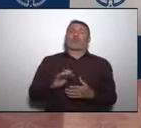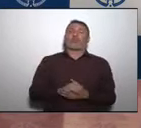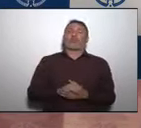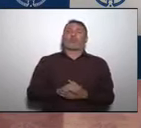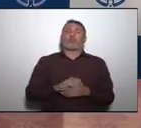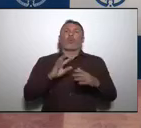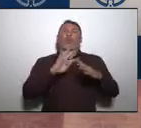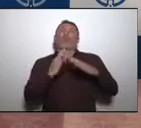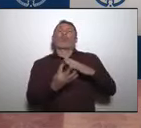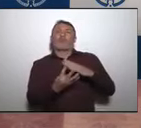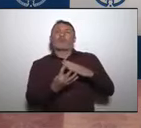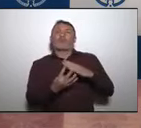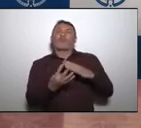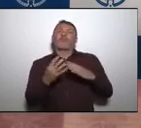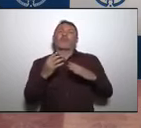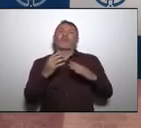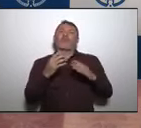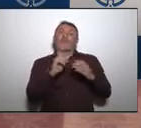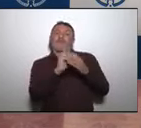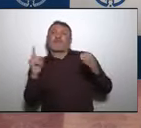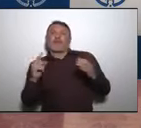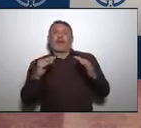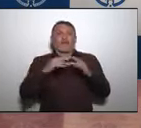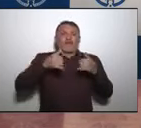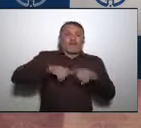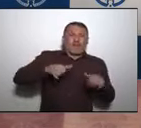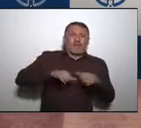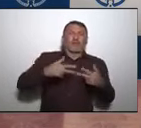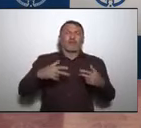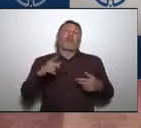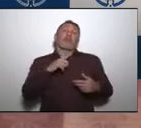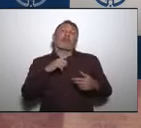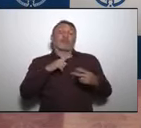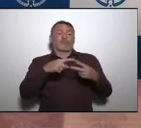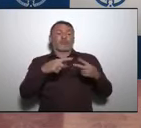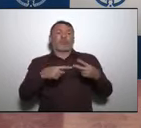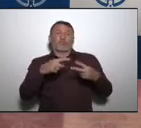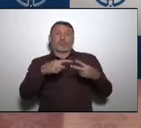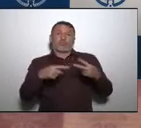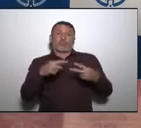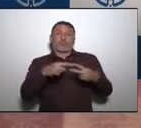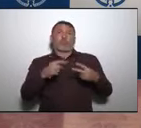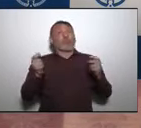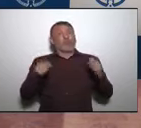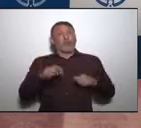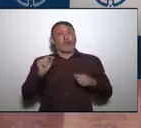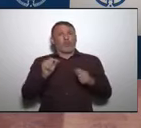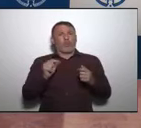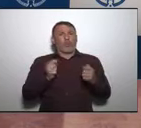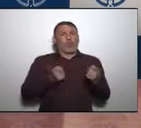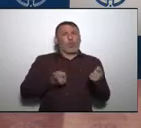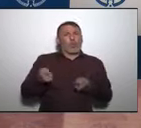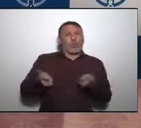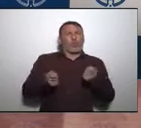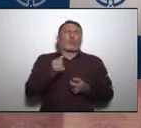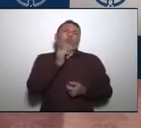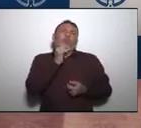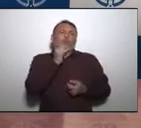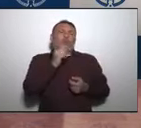ser executada de duas maneiras. Sim. Nós podemos ir medindo para ver se a gente pode fazer revezamento de